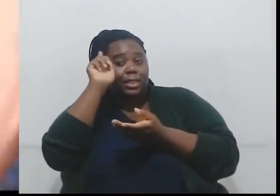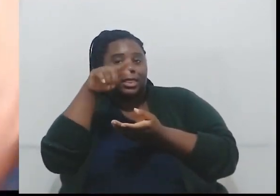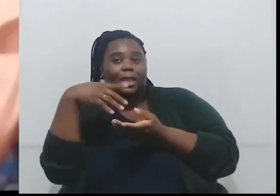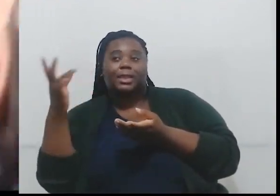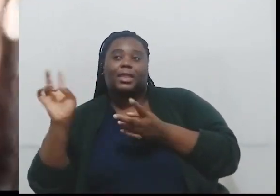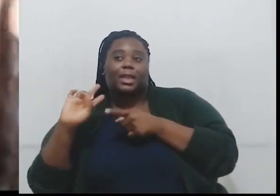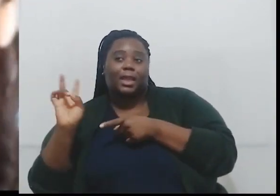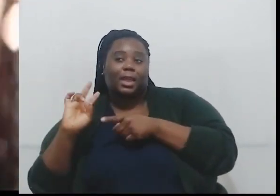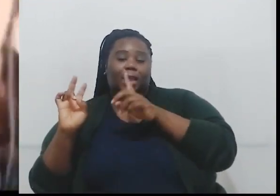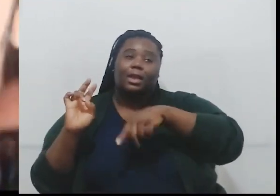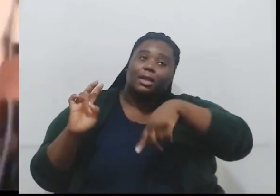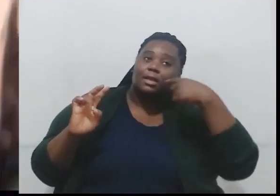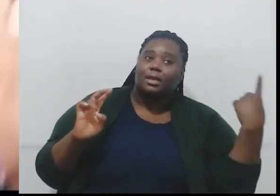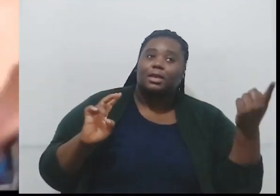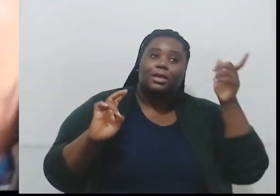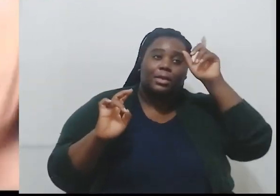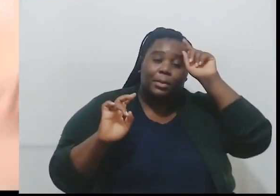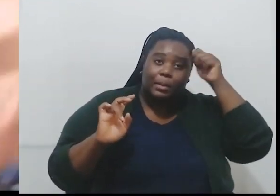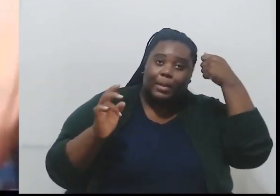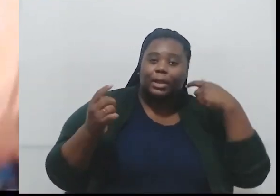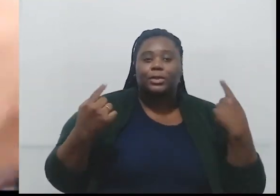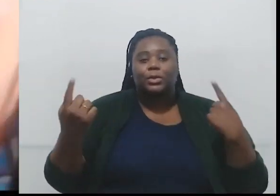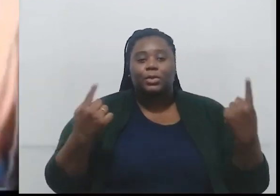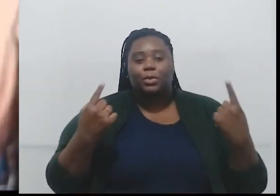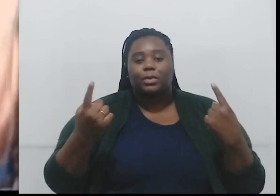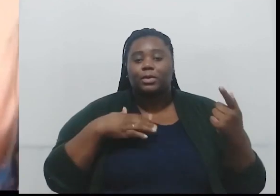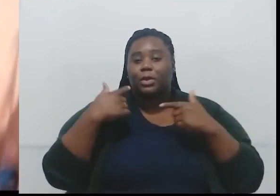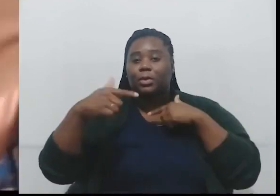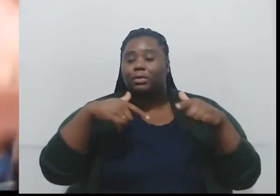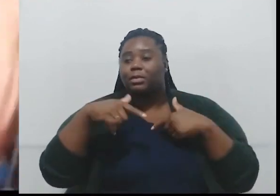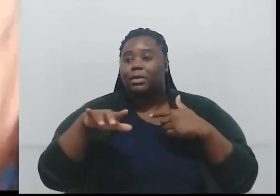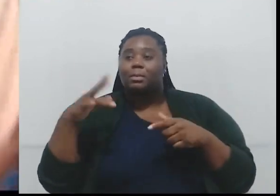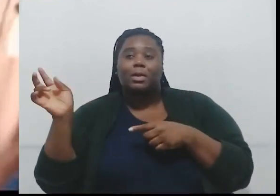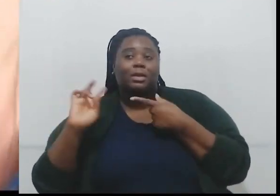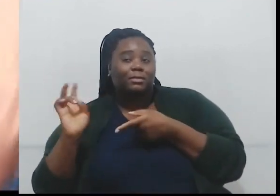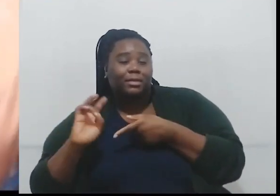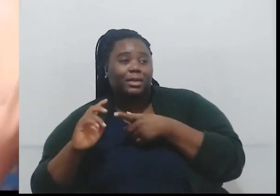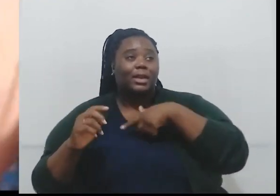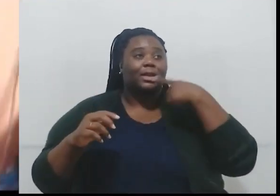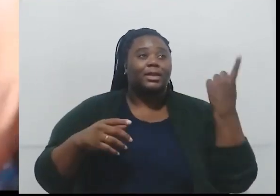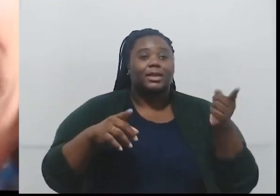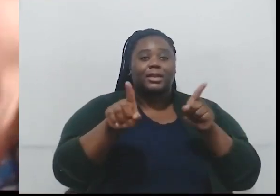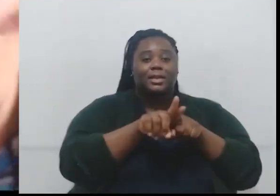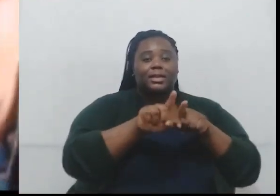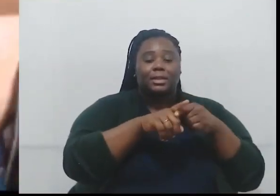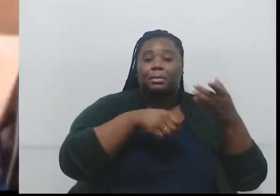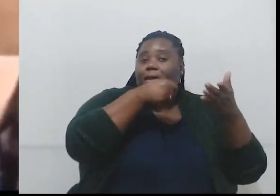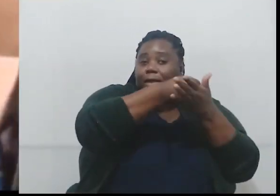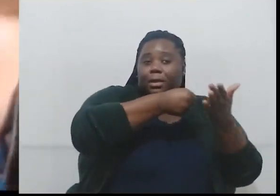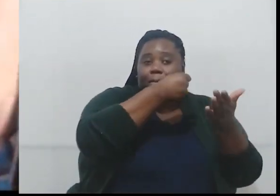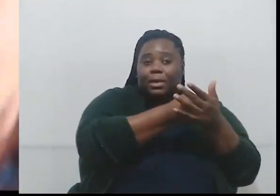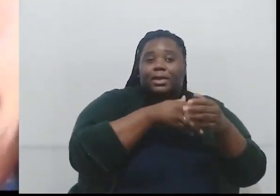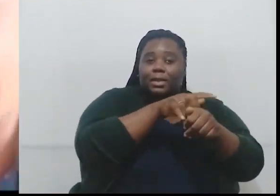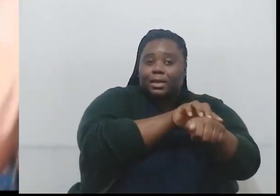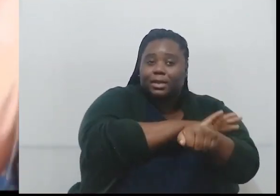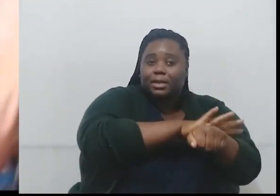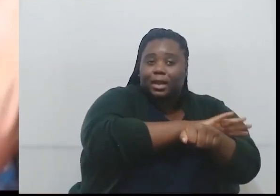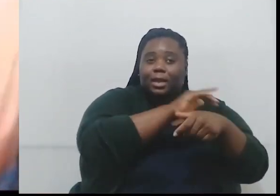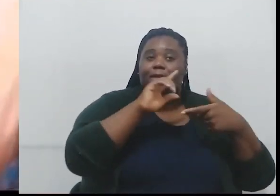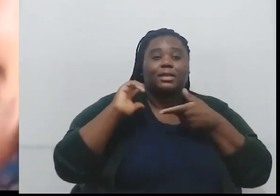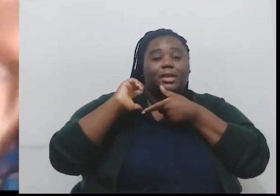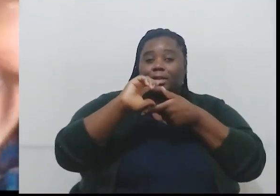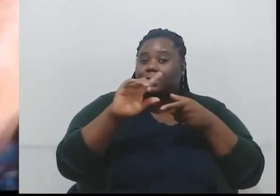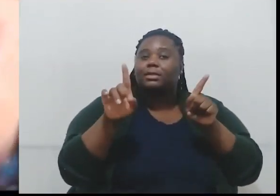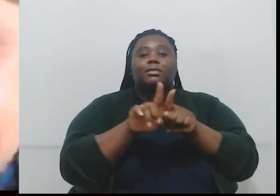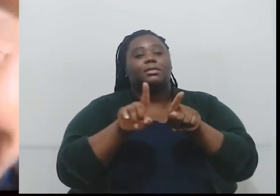teatro negro, da militância, né, da discussão da raça, da ancestralidade no nata. Esses sujeitos existiam em